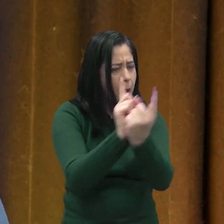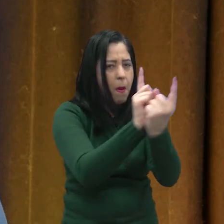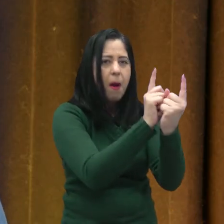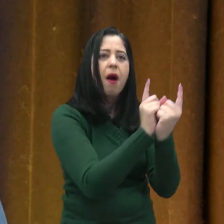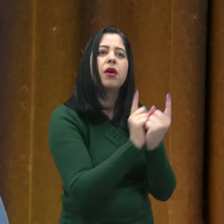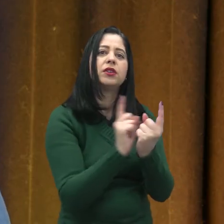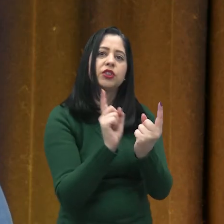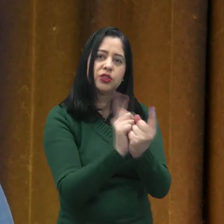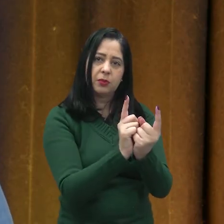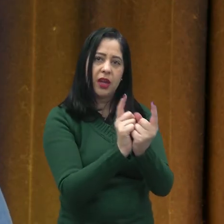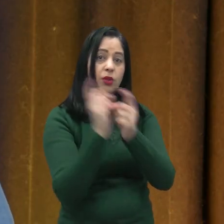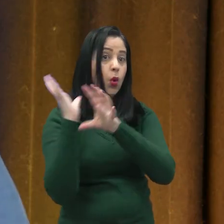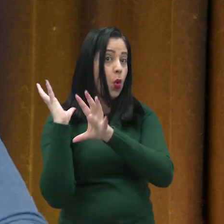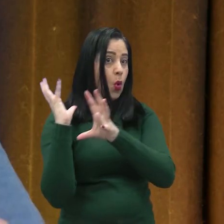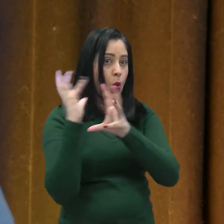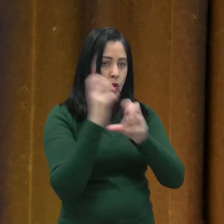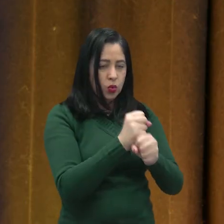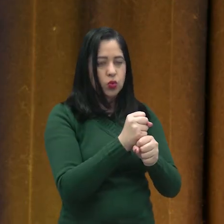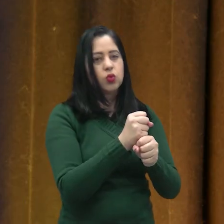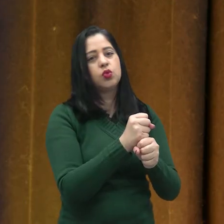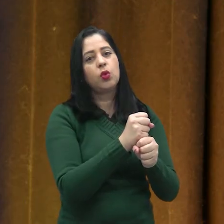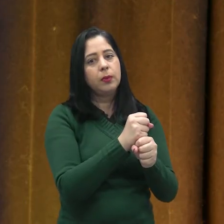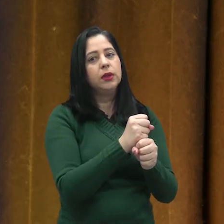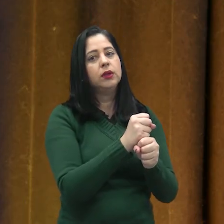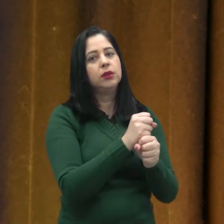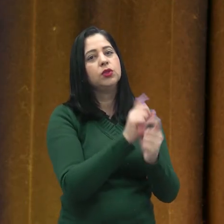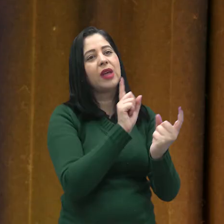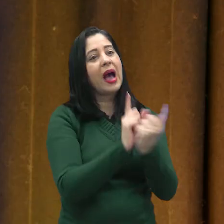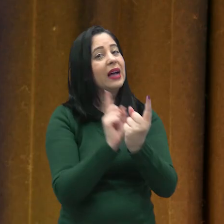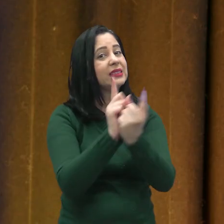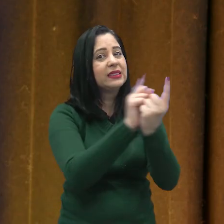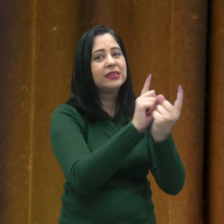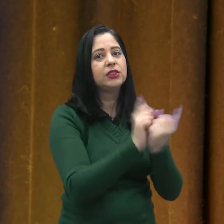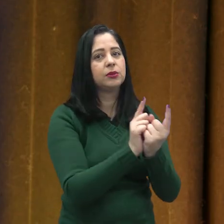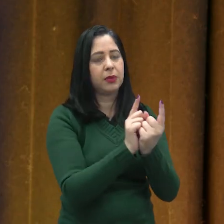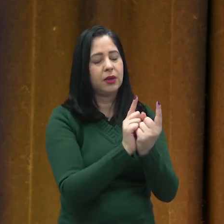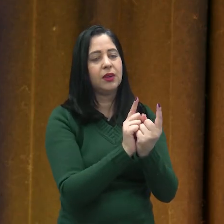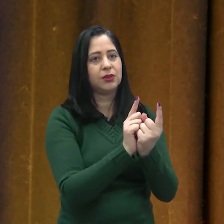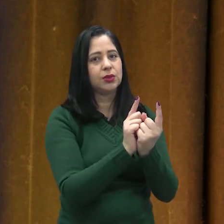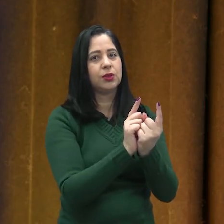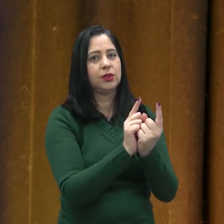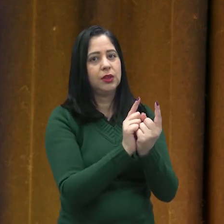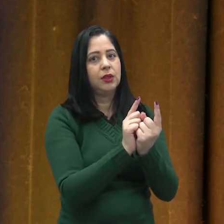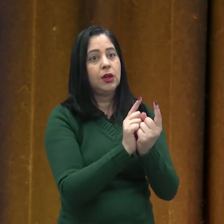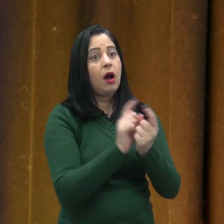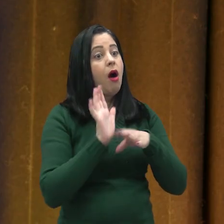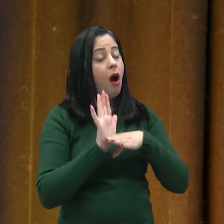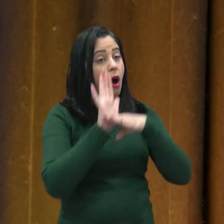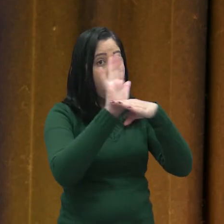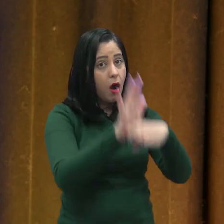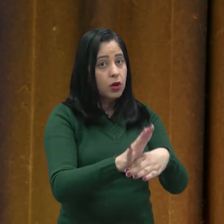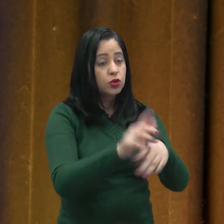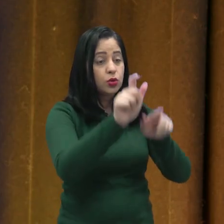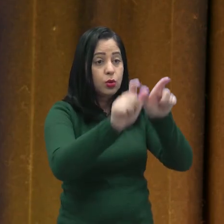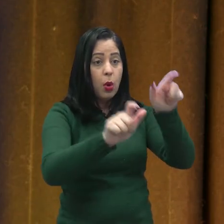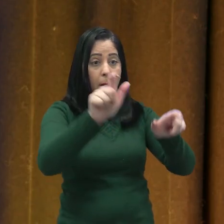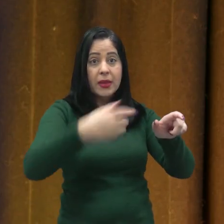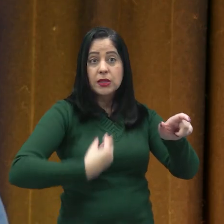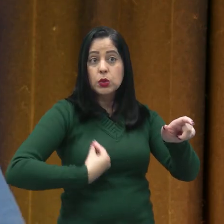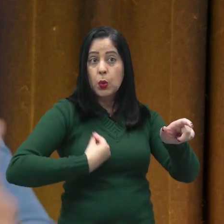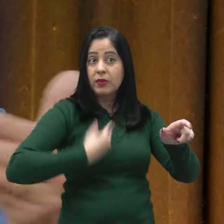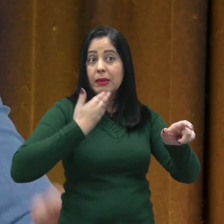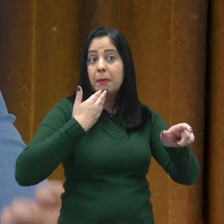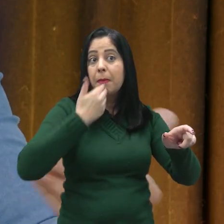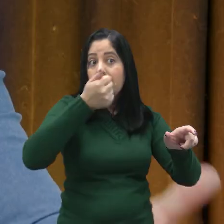né? Você computando todos os atendimentos mensais, o quanto que isso ajudou na qualidade de